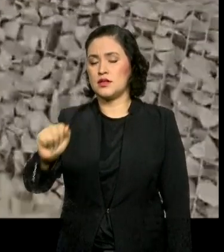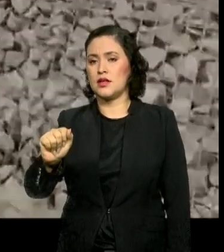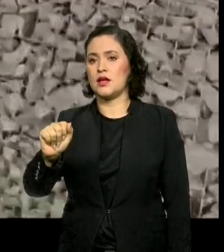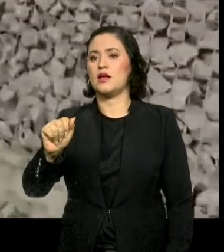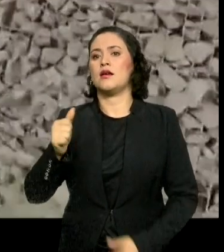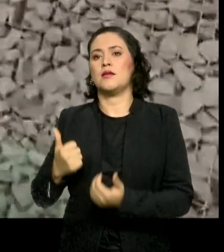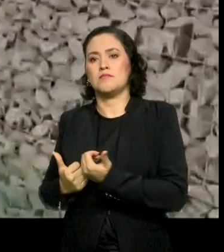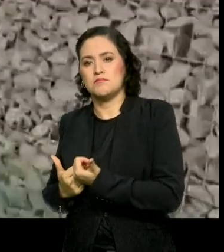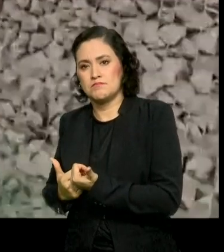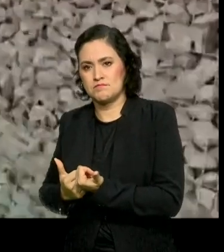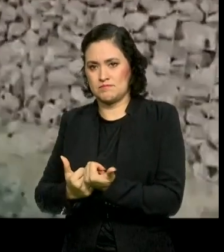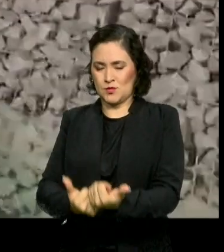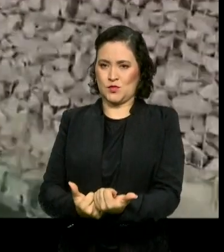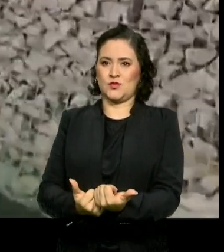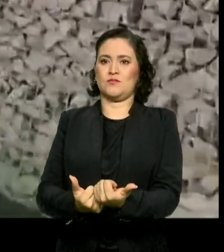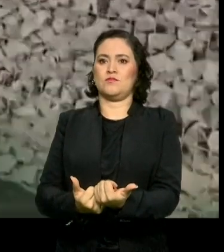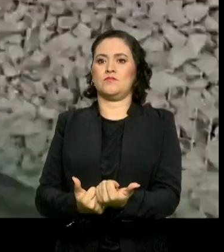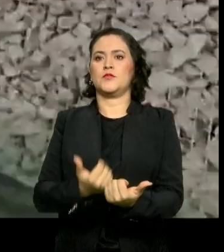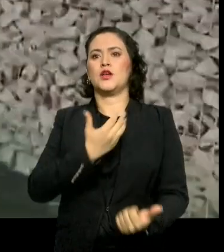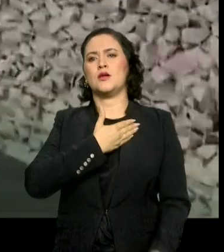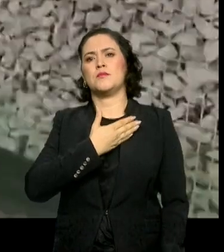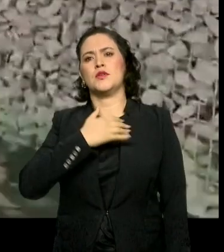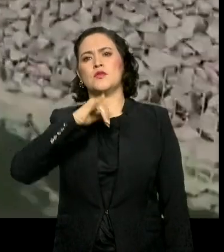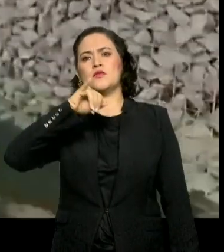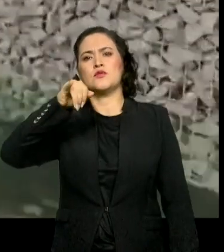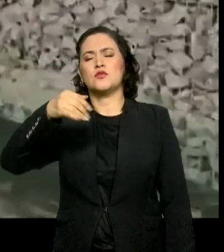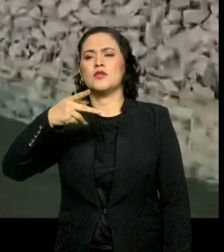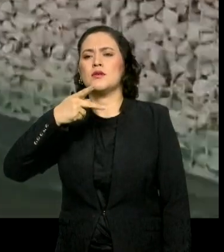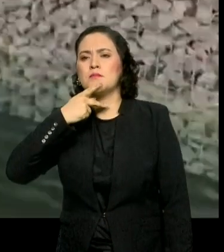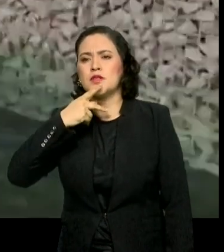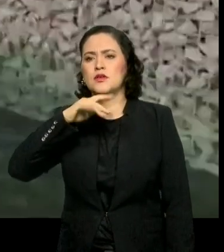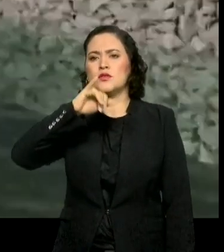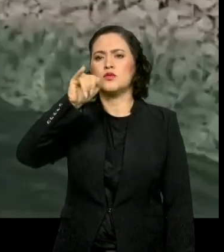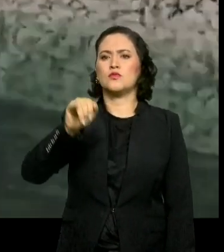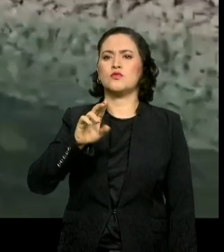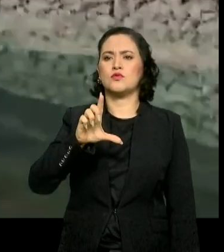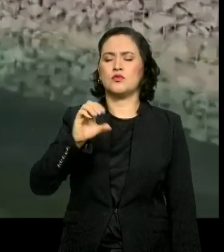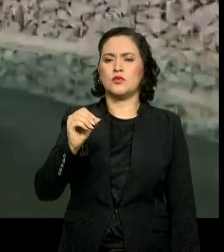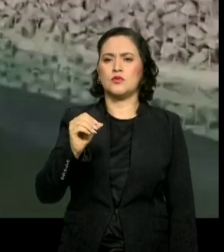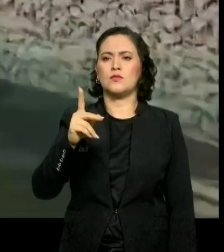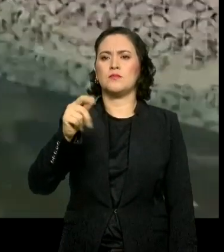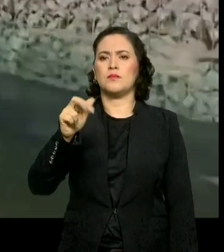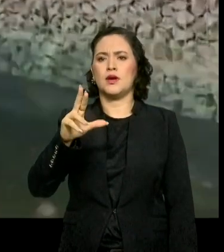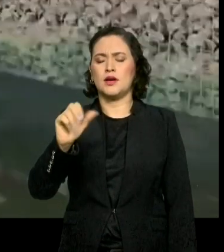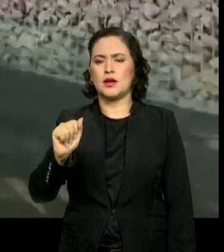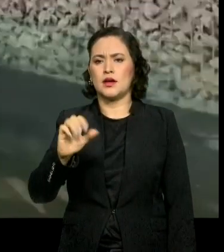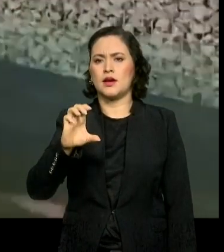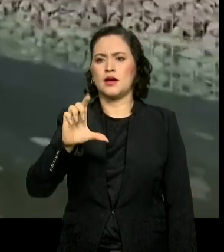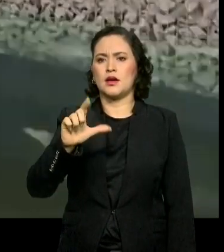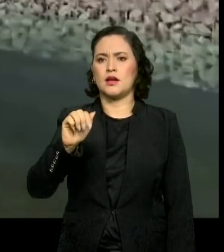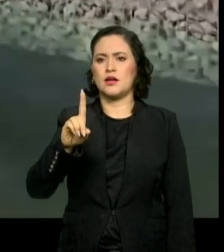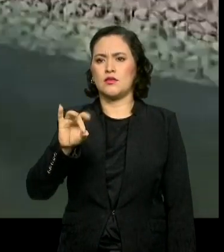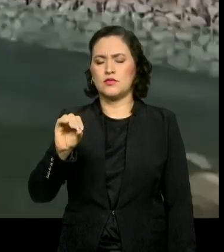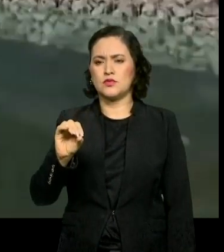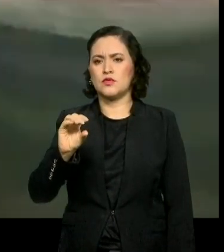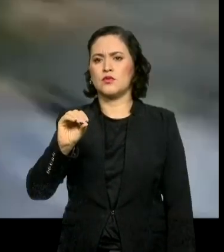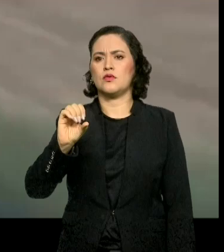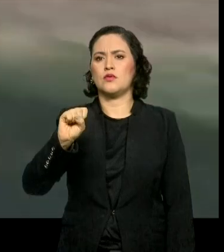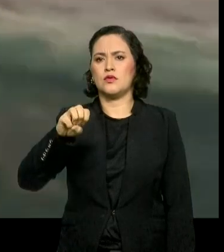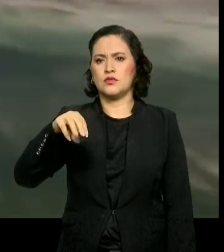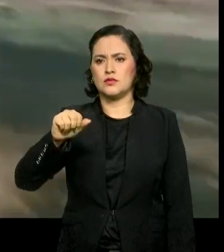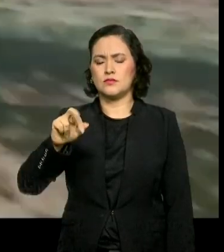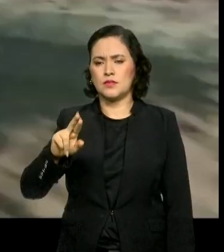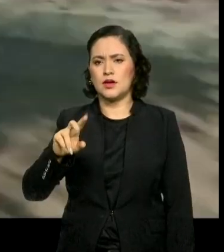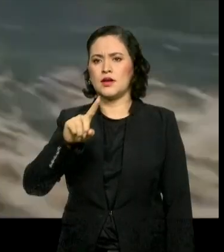Os parlamentares, colegas Jota Pinto, Júlio Mendonça, Pará Figueiredo, Glauber Cotrim, Osmar Filho, Zé Inácio,